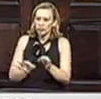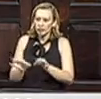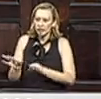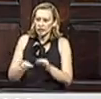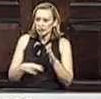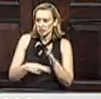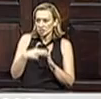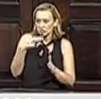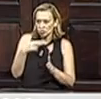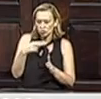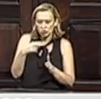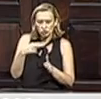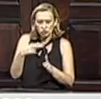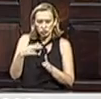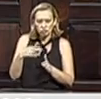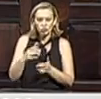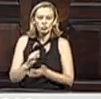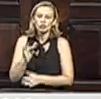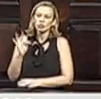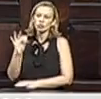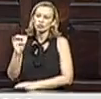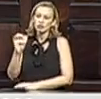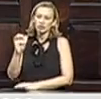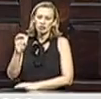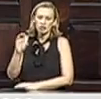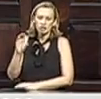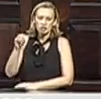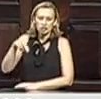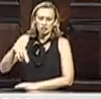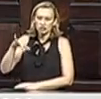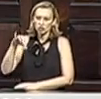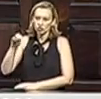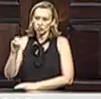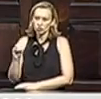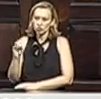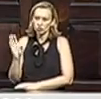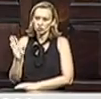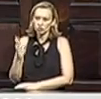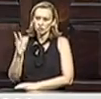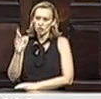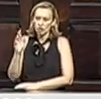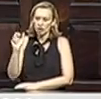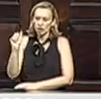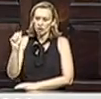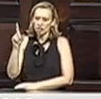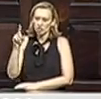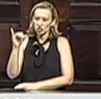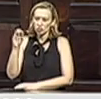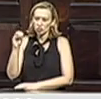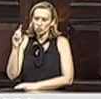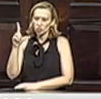é uma profissão de extrema importância dentro dos hospitais.